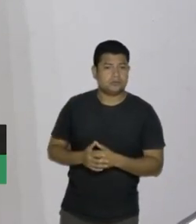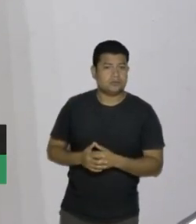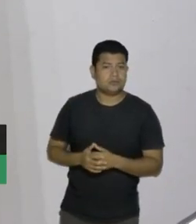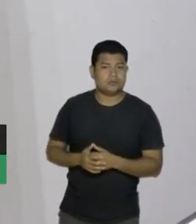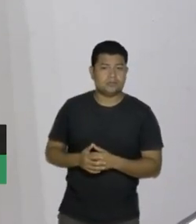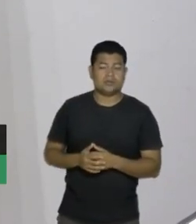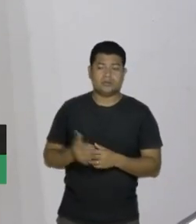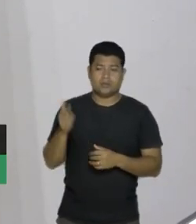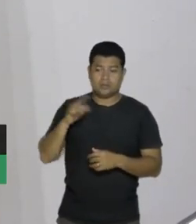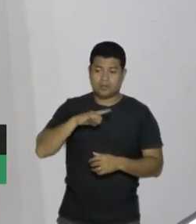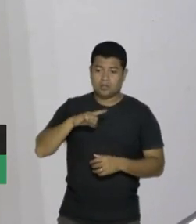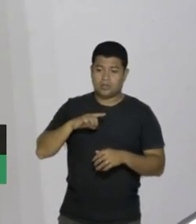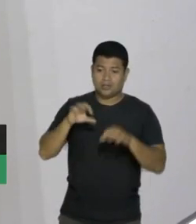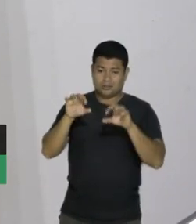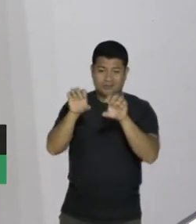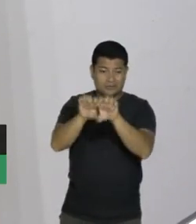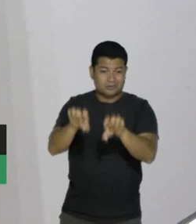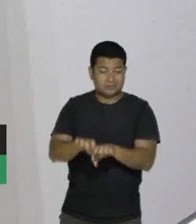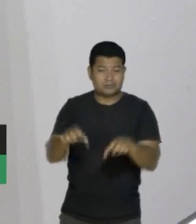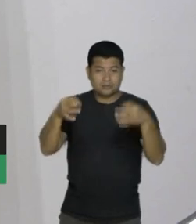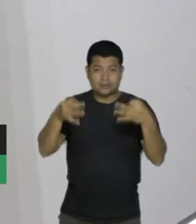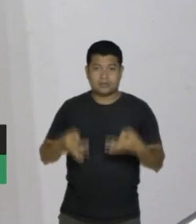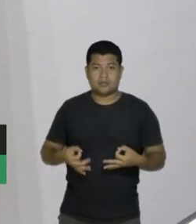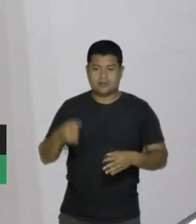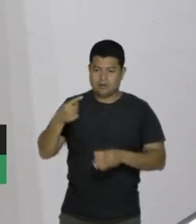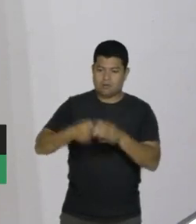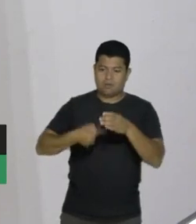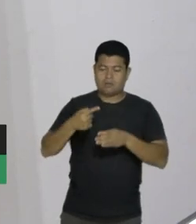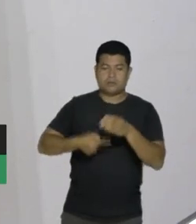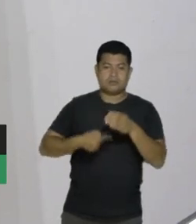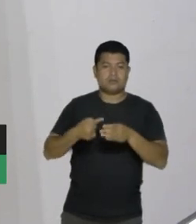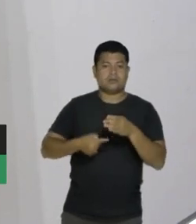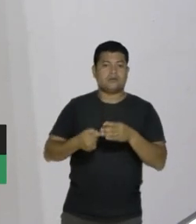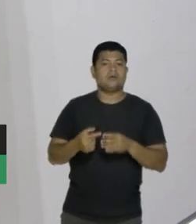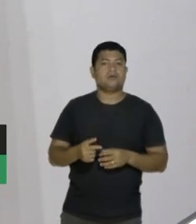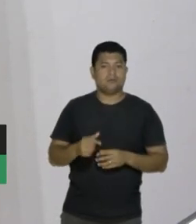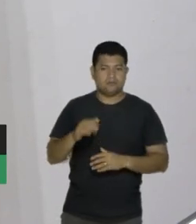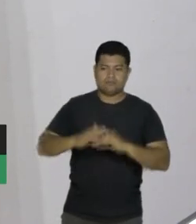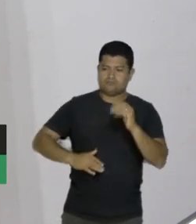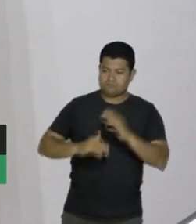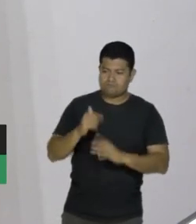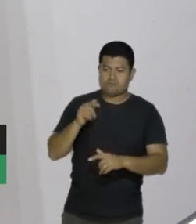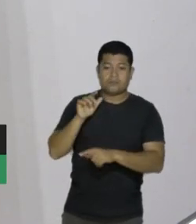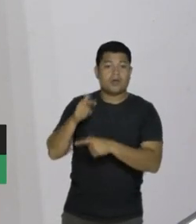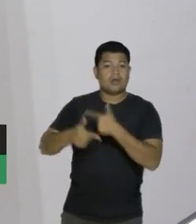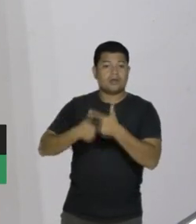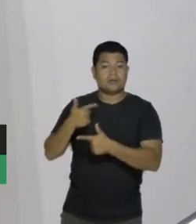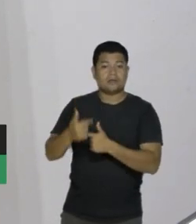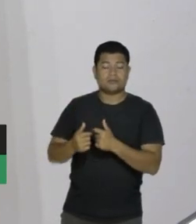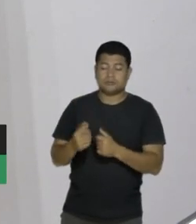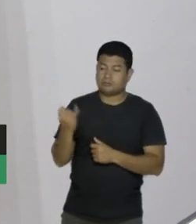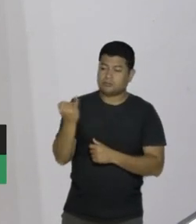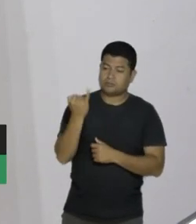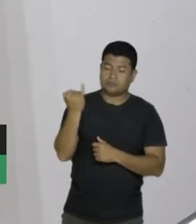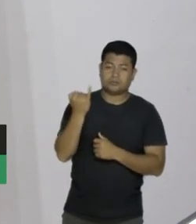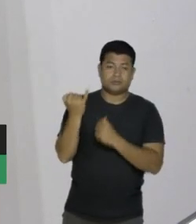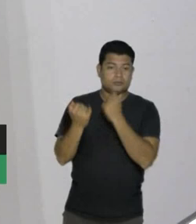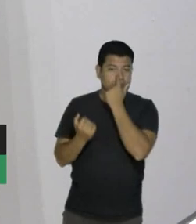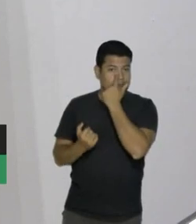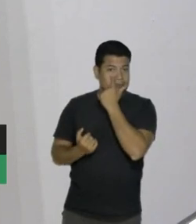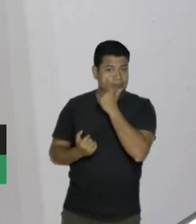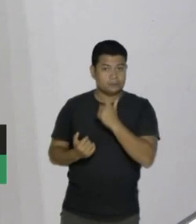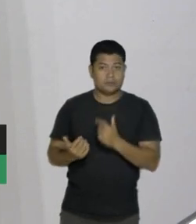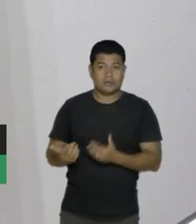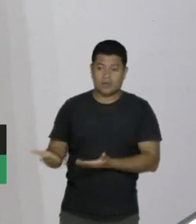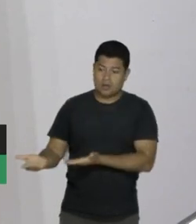fazer esse trabalho e a comissão permanente ela vai atuar de uma forma muito importante para quem te possa trazer elas